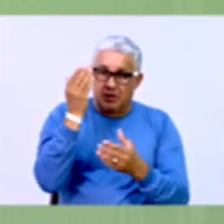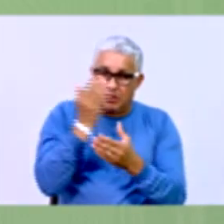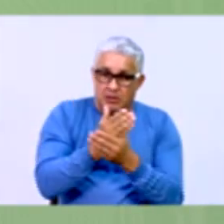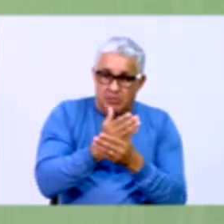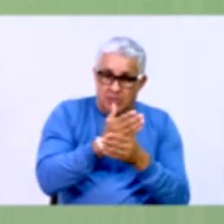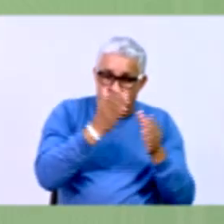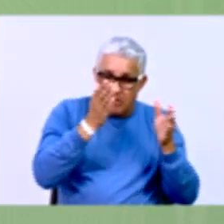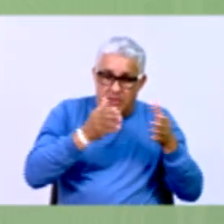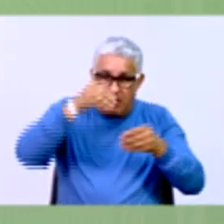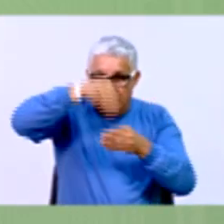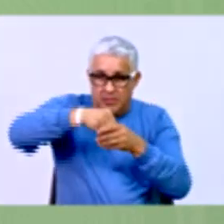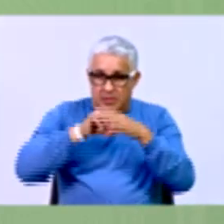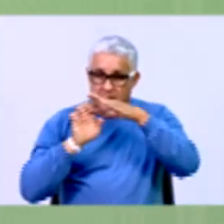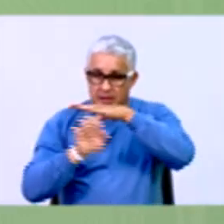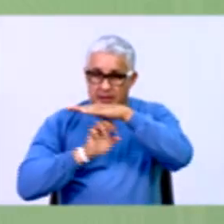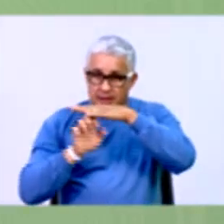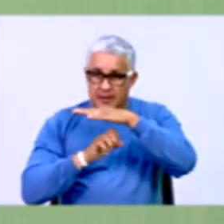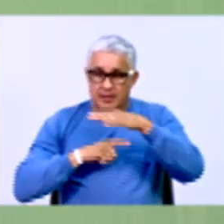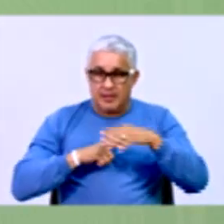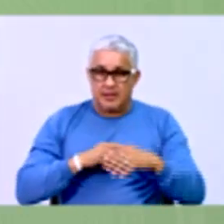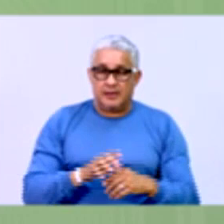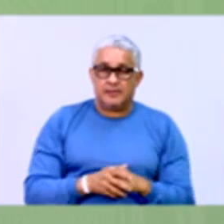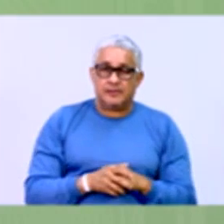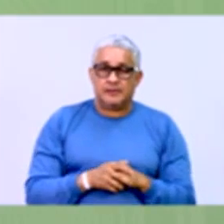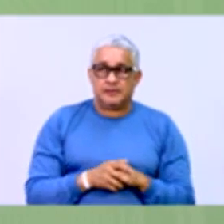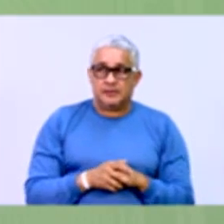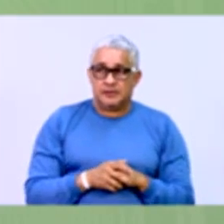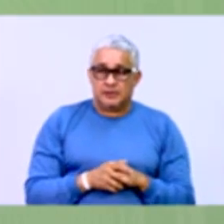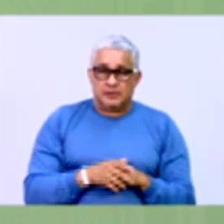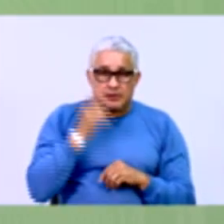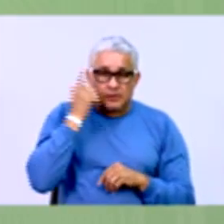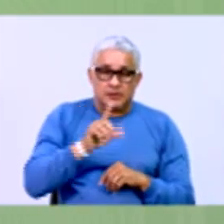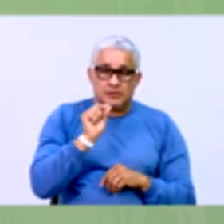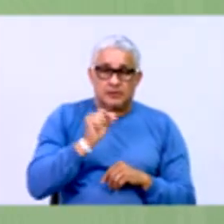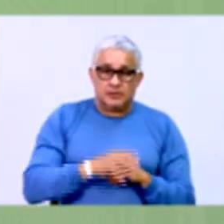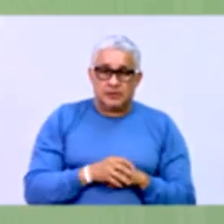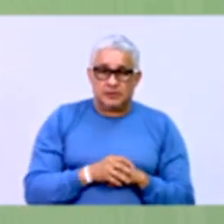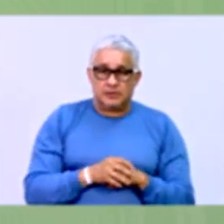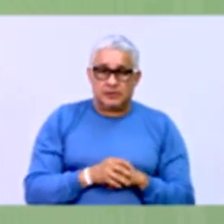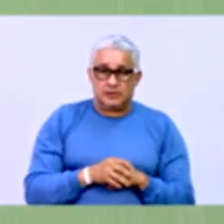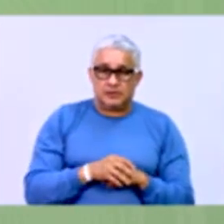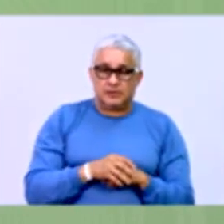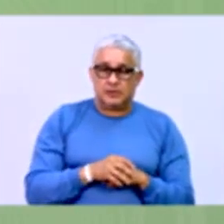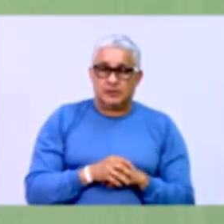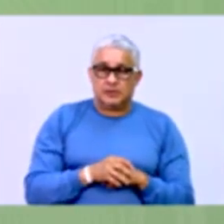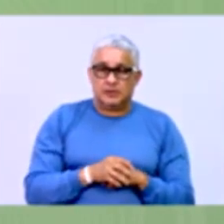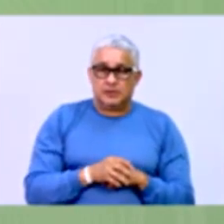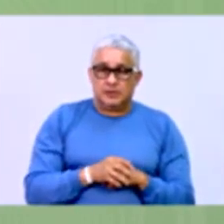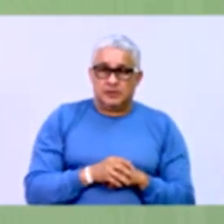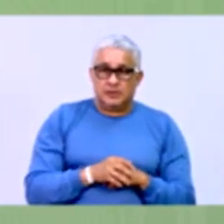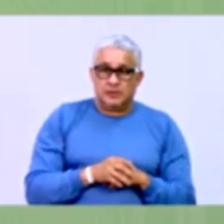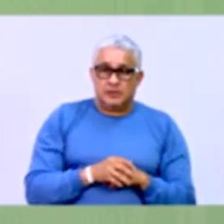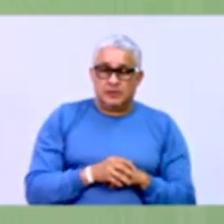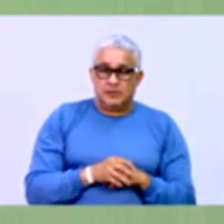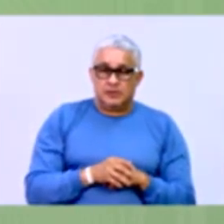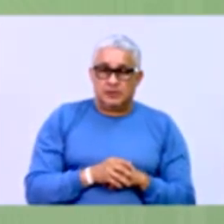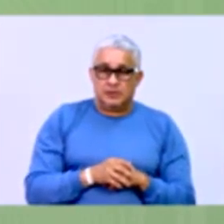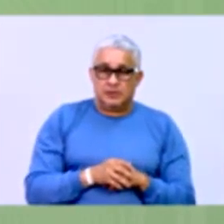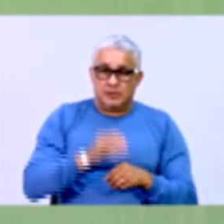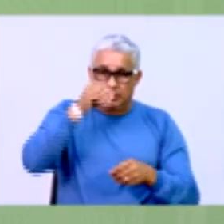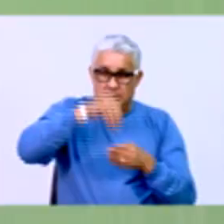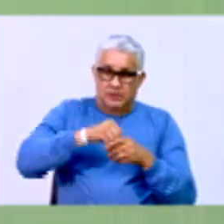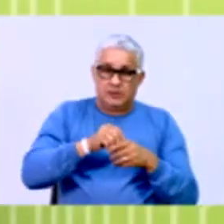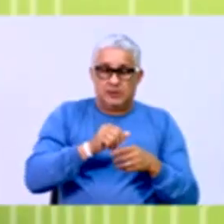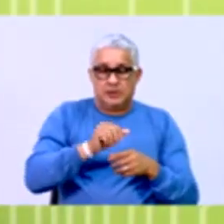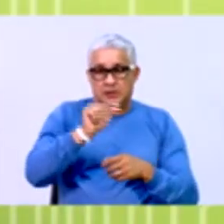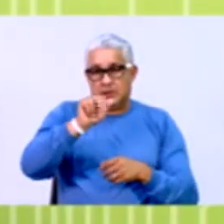uma empresa, buscando evidências, olha aqui outra palavrinha, acerca das ações realizadas. Então, a